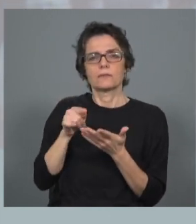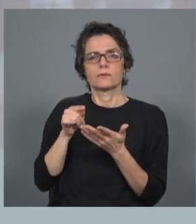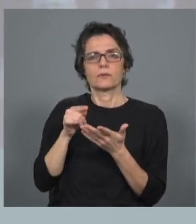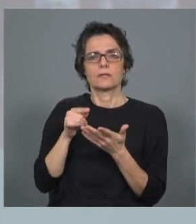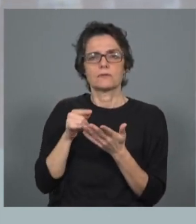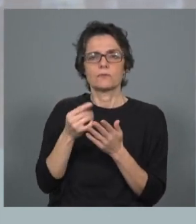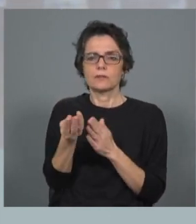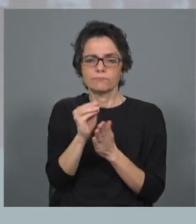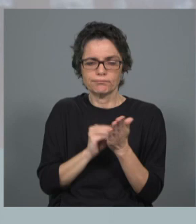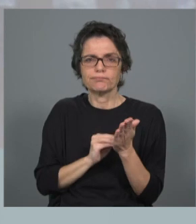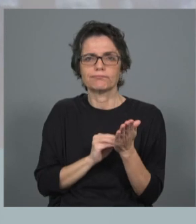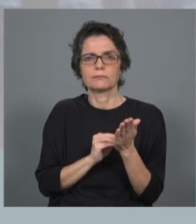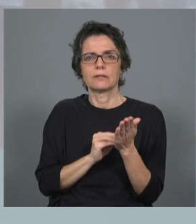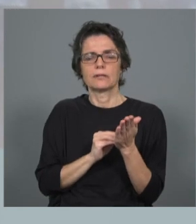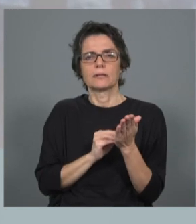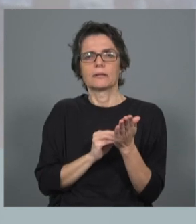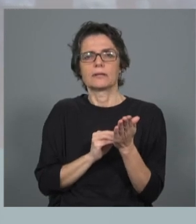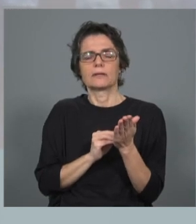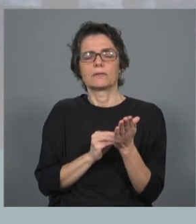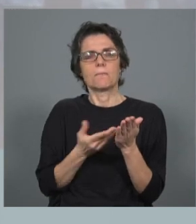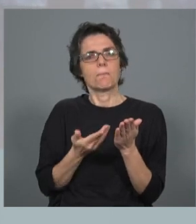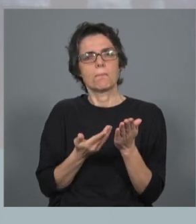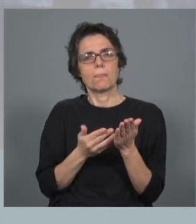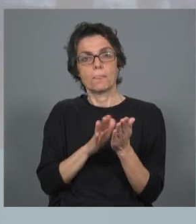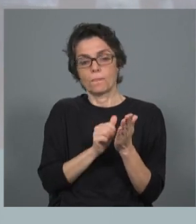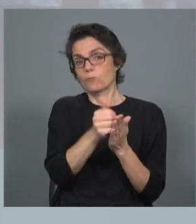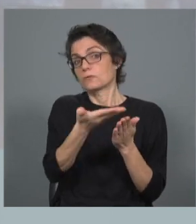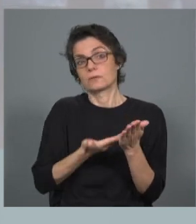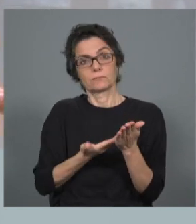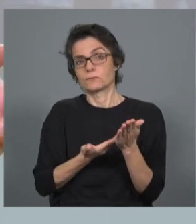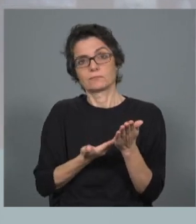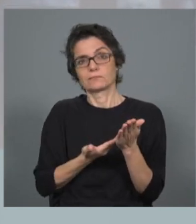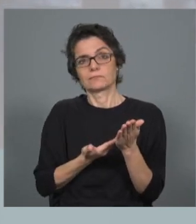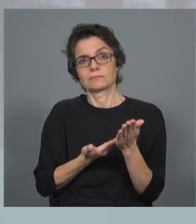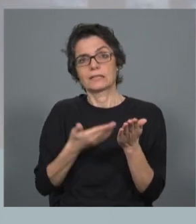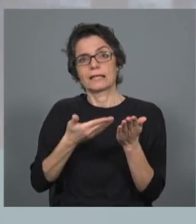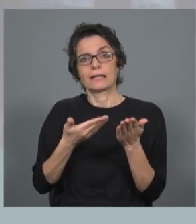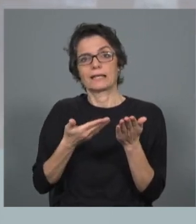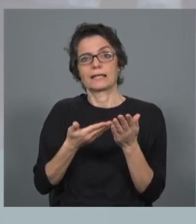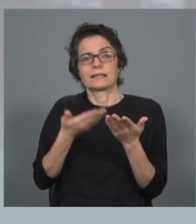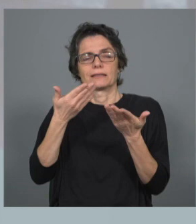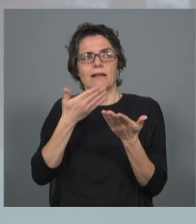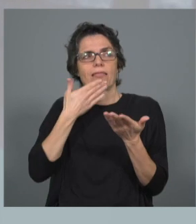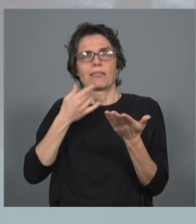escrito, é posta por escrito, naquilo que nós consideramos a inspiração.